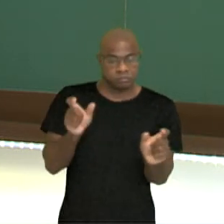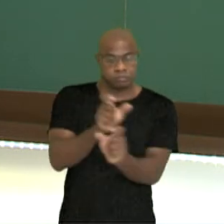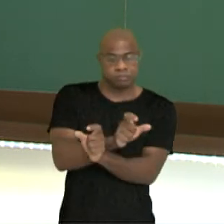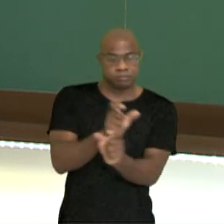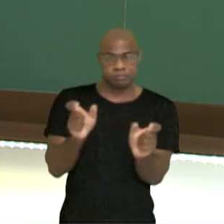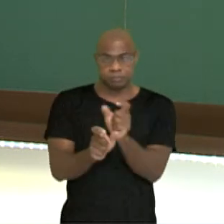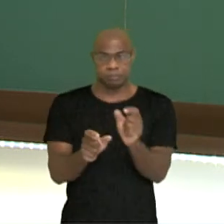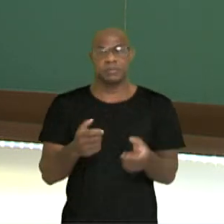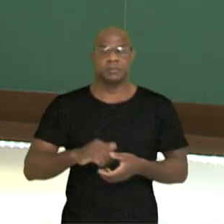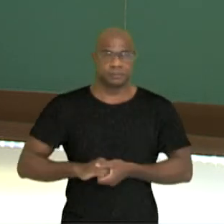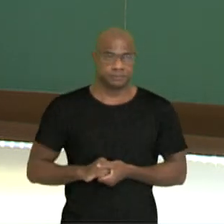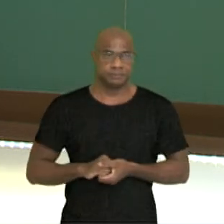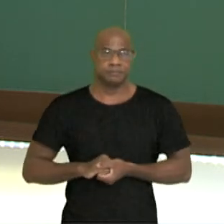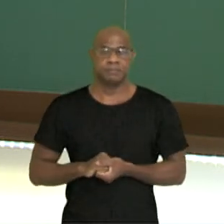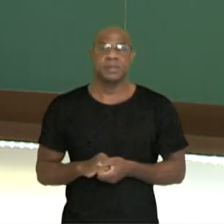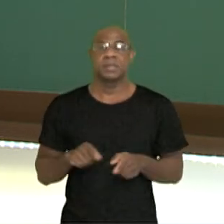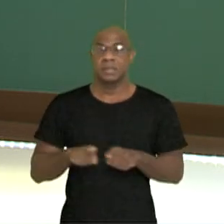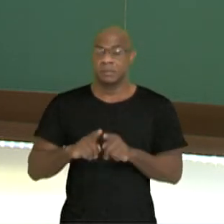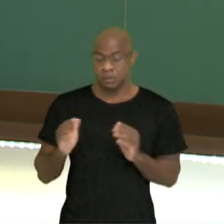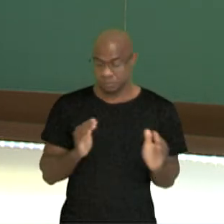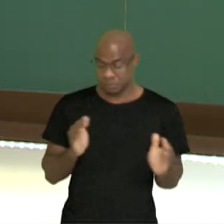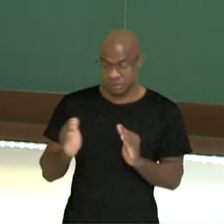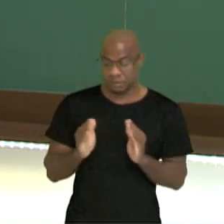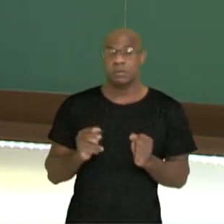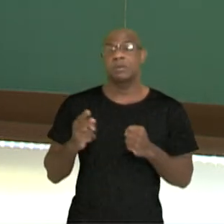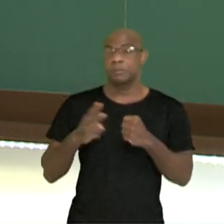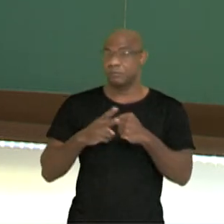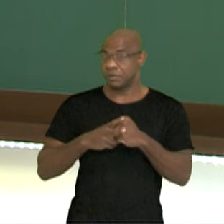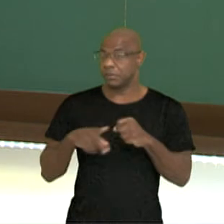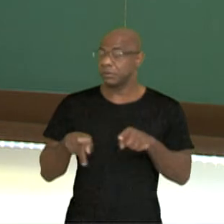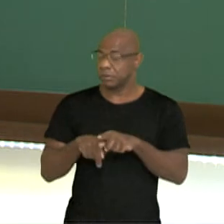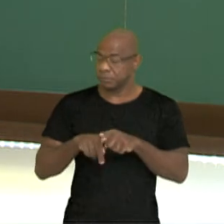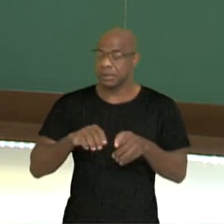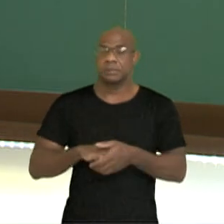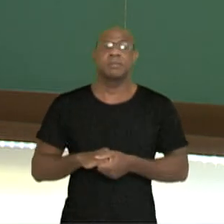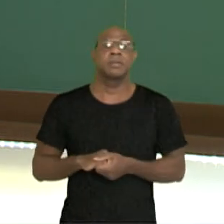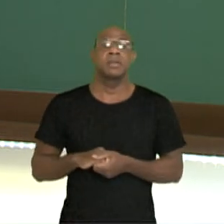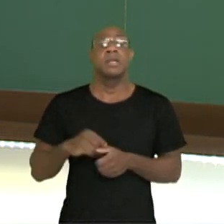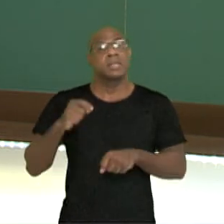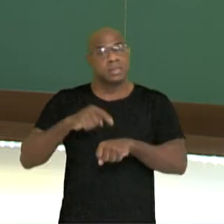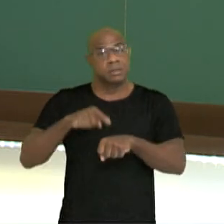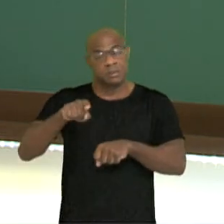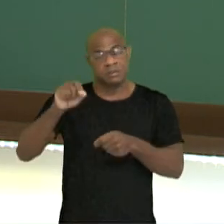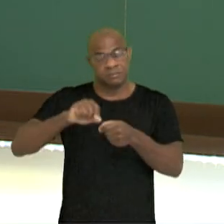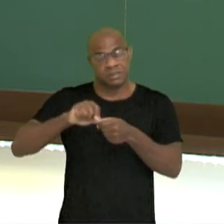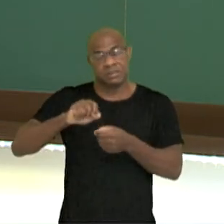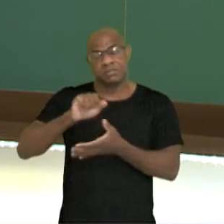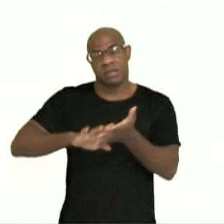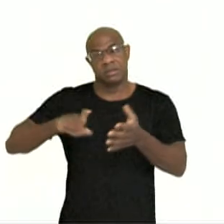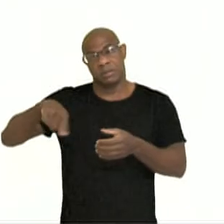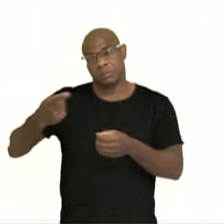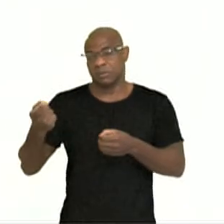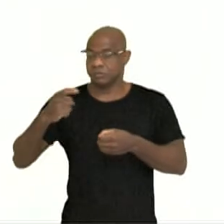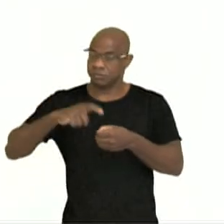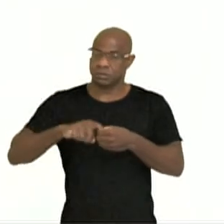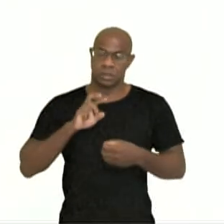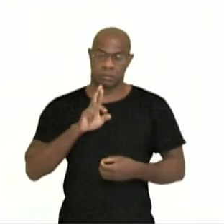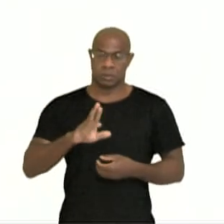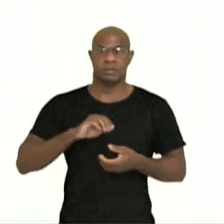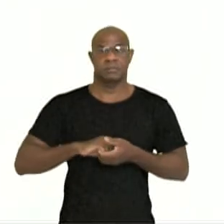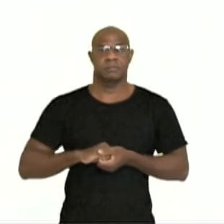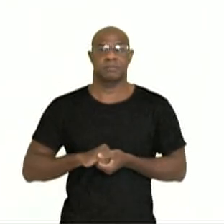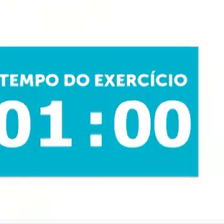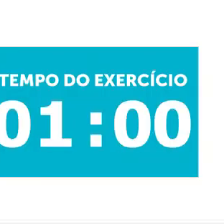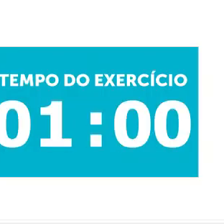be de acordo com o tempo verbal original da frase. Vou dar um tempinho para que vocês façam essas atividades e logo a gente retorna com as respostas corretas.